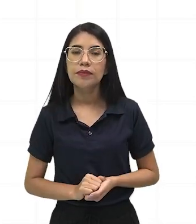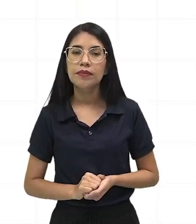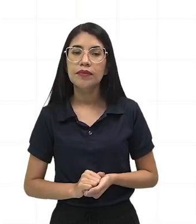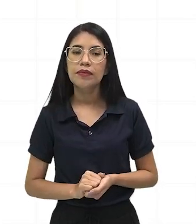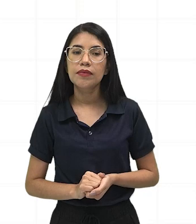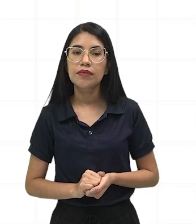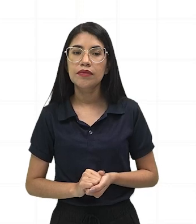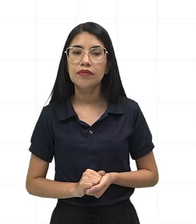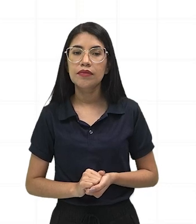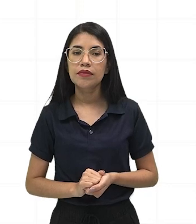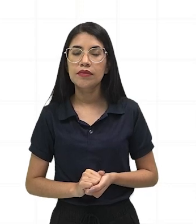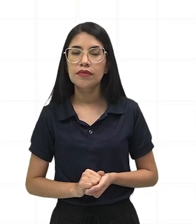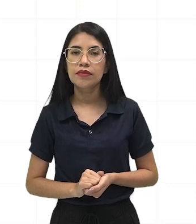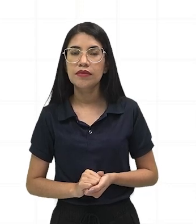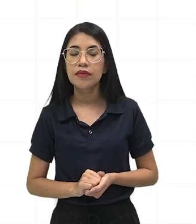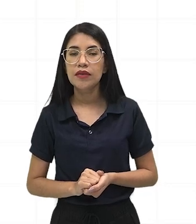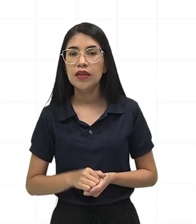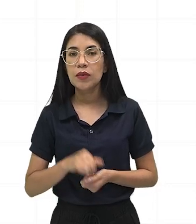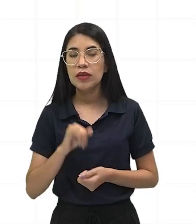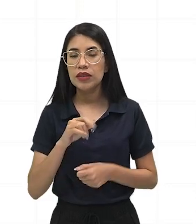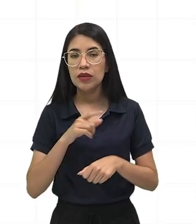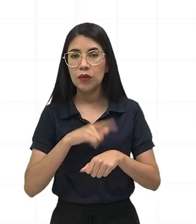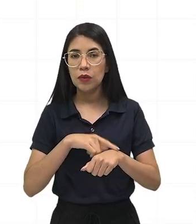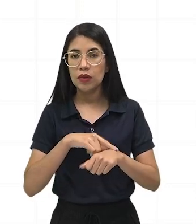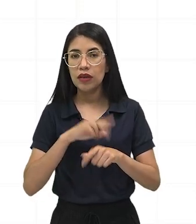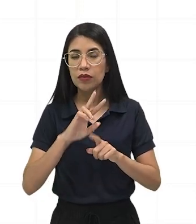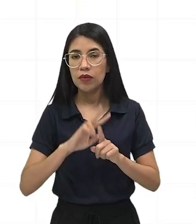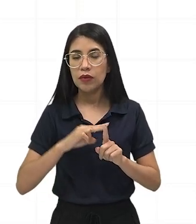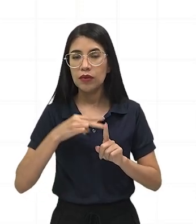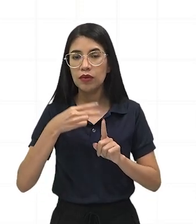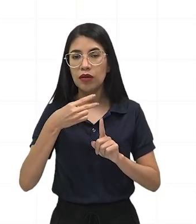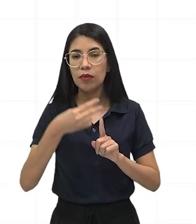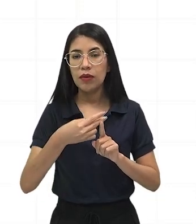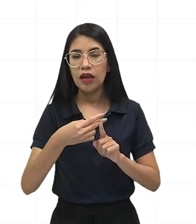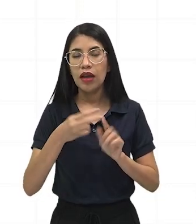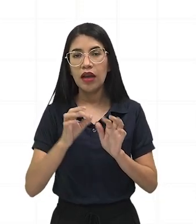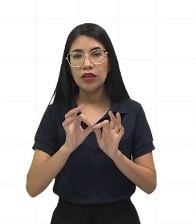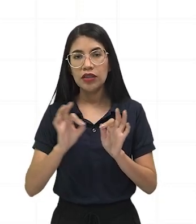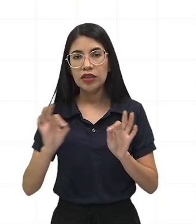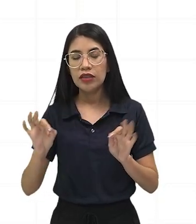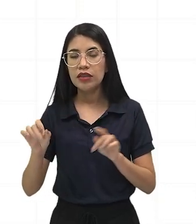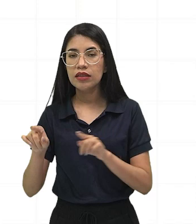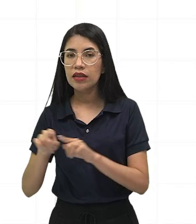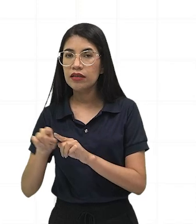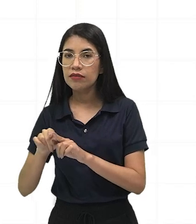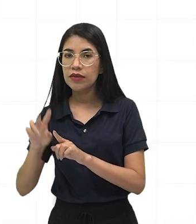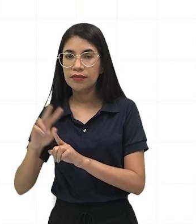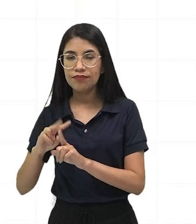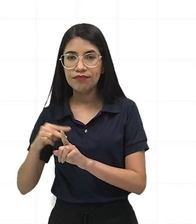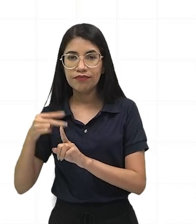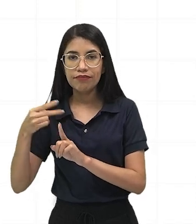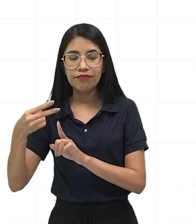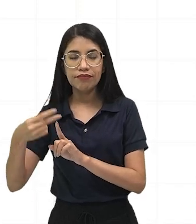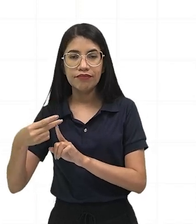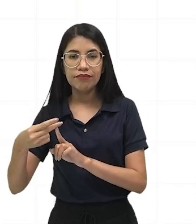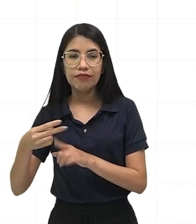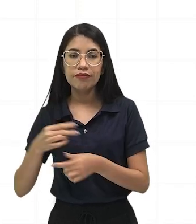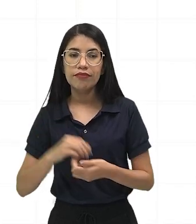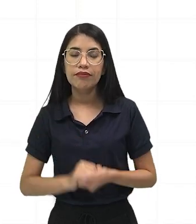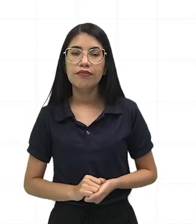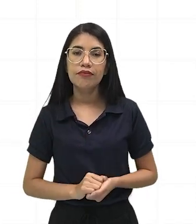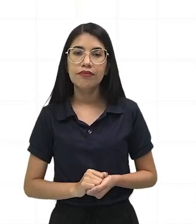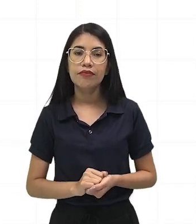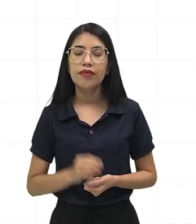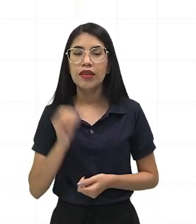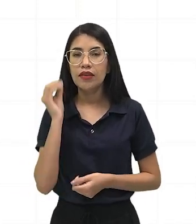Então, se dobrarmos aqui o tempo, a distância dobrará. Vamos verificar? Ó.